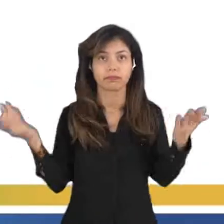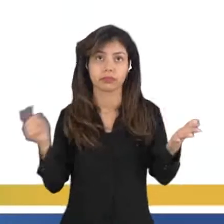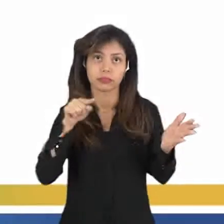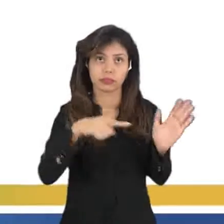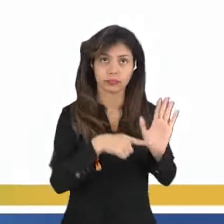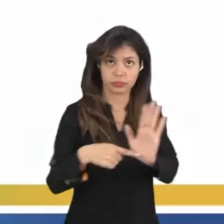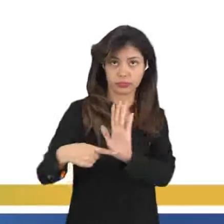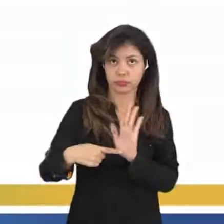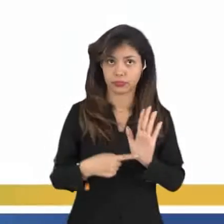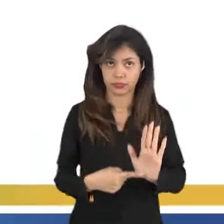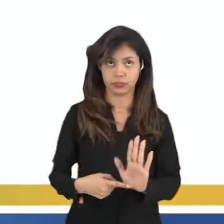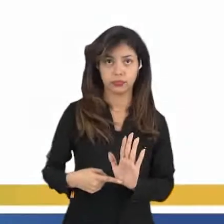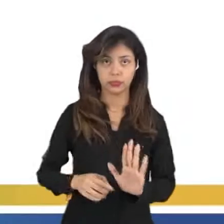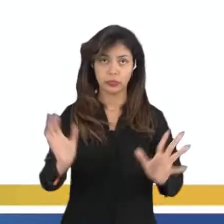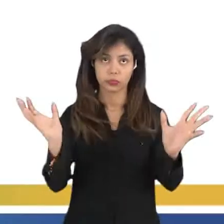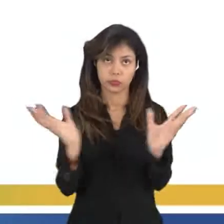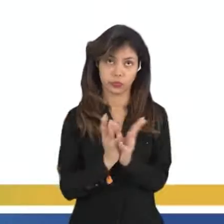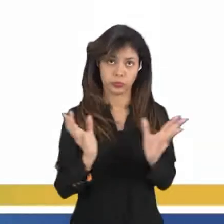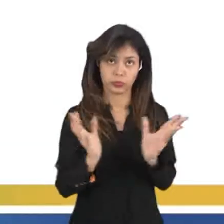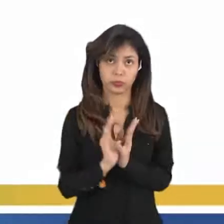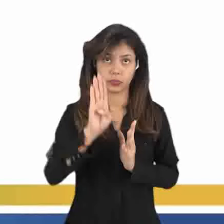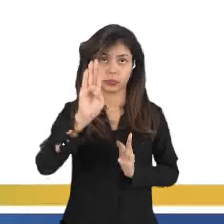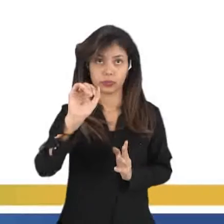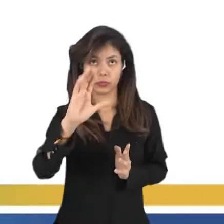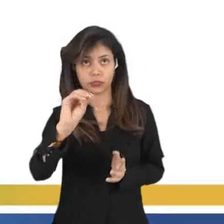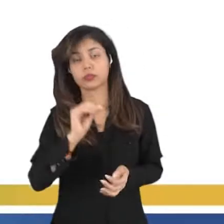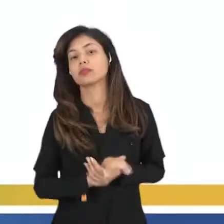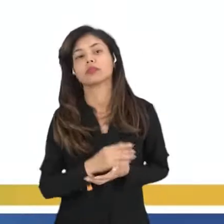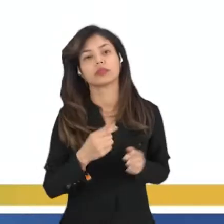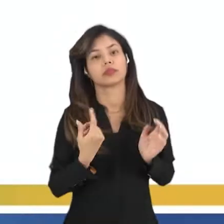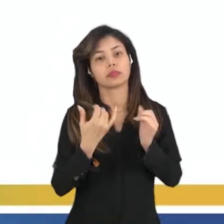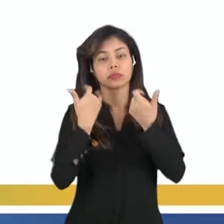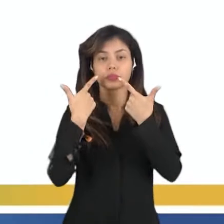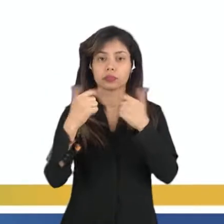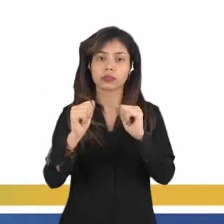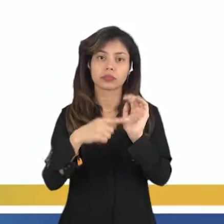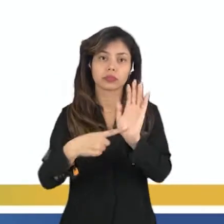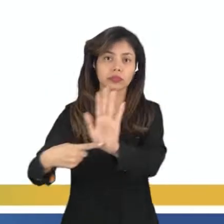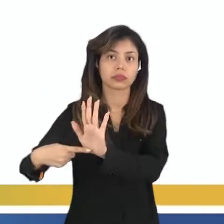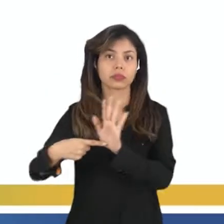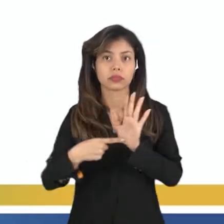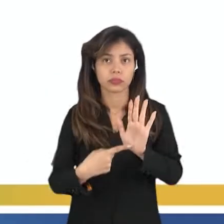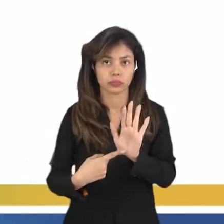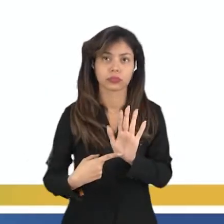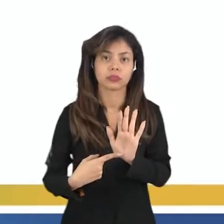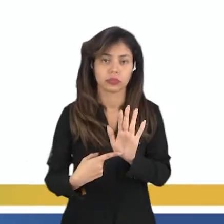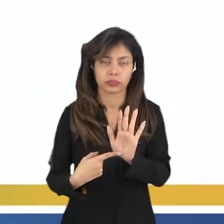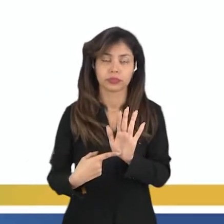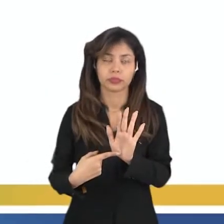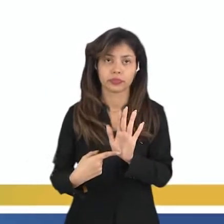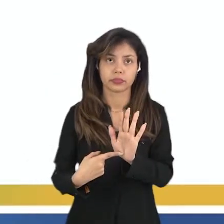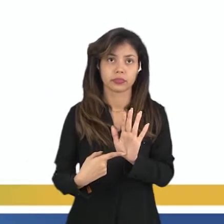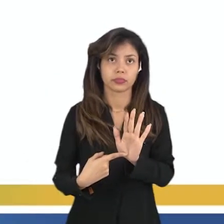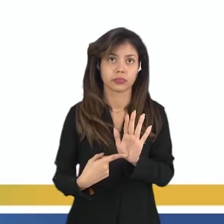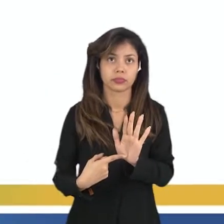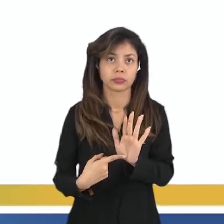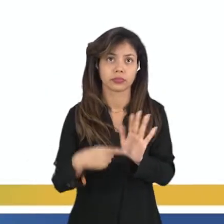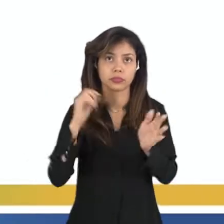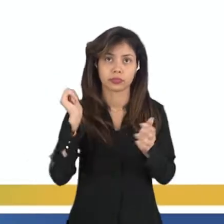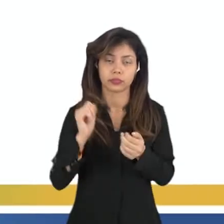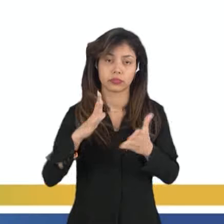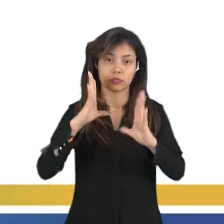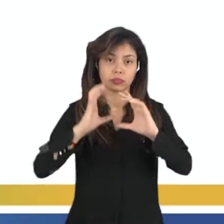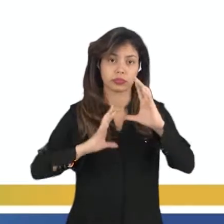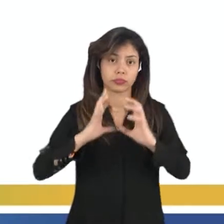algo inusitado, né? O grupo basco anunciou um cessar definitivo de sua atividade